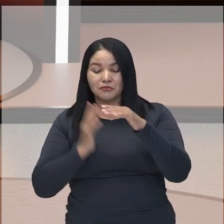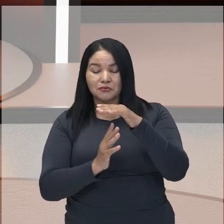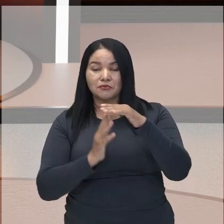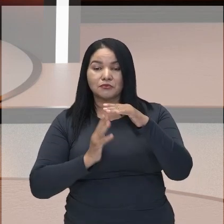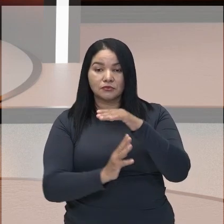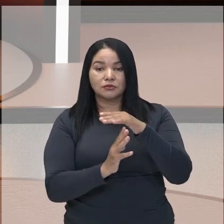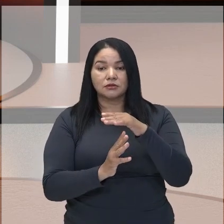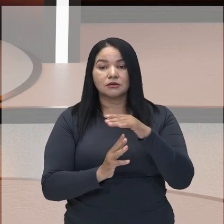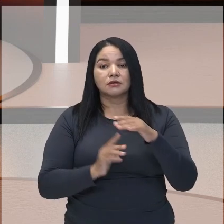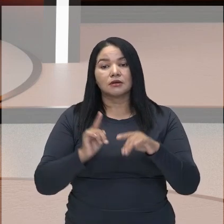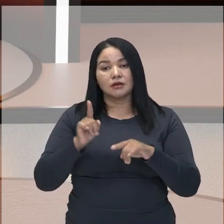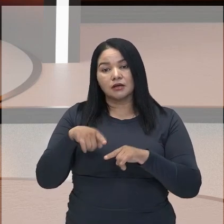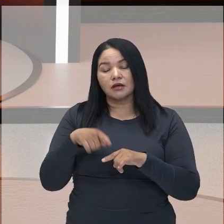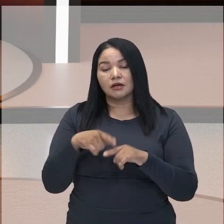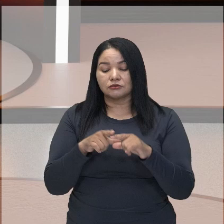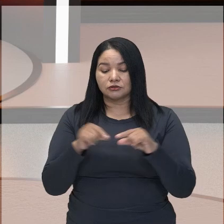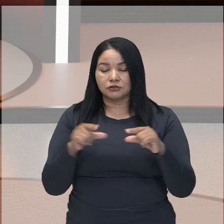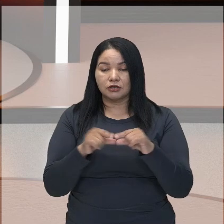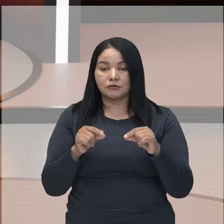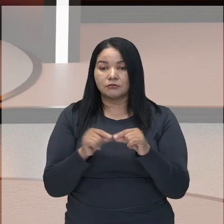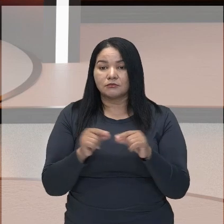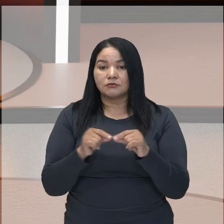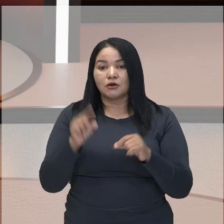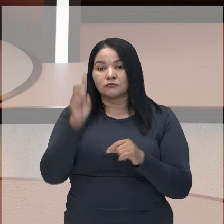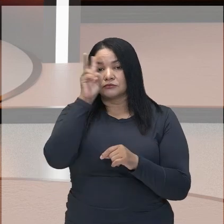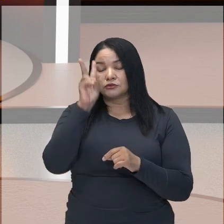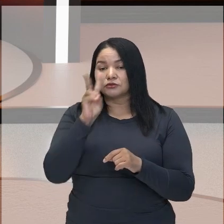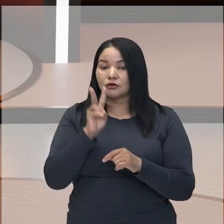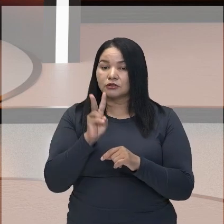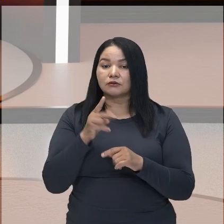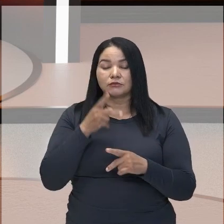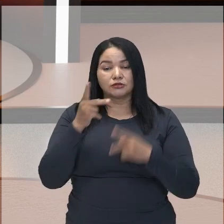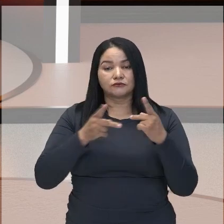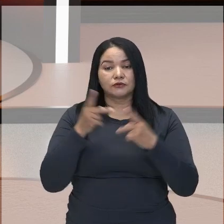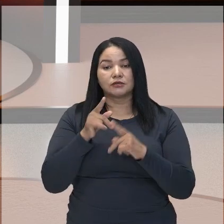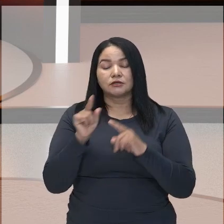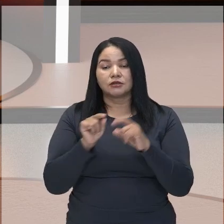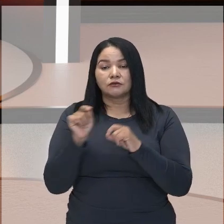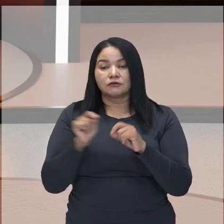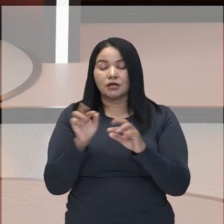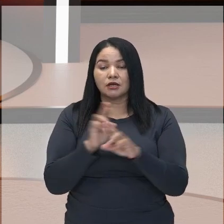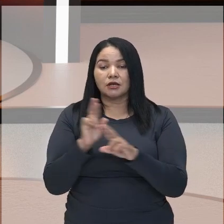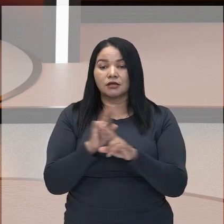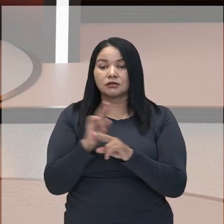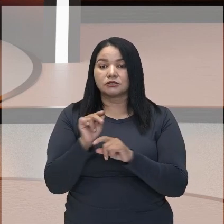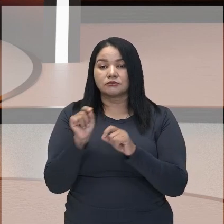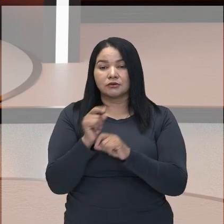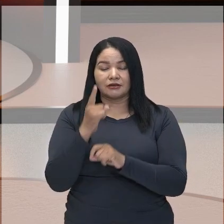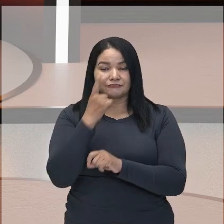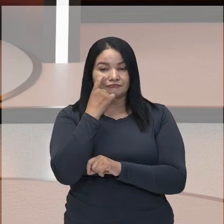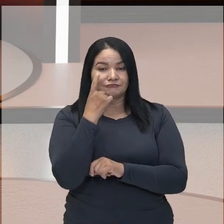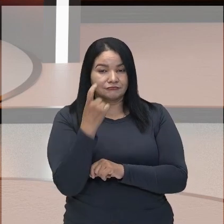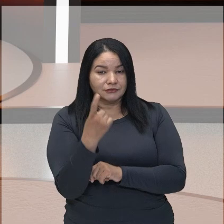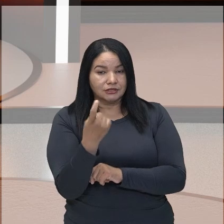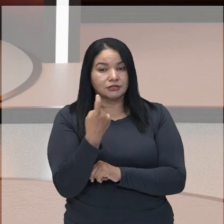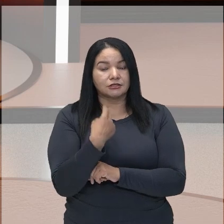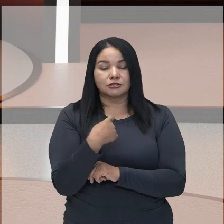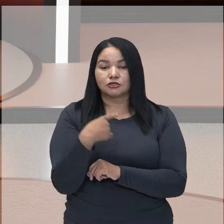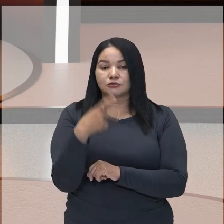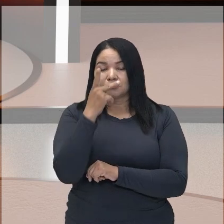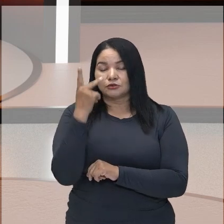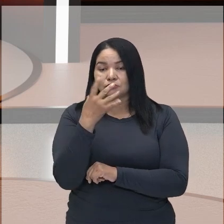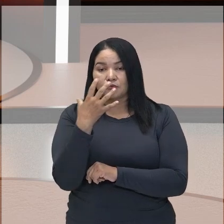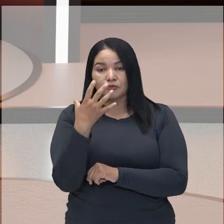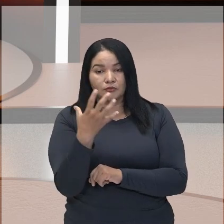gente, ele é historicamente, né, essa relação aí de chamar a atenção, né, de